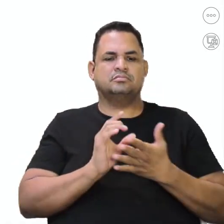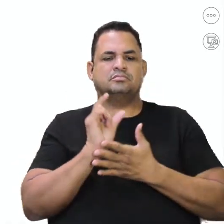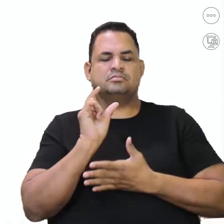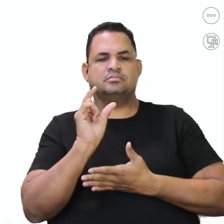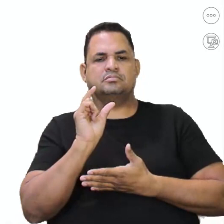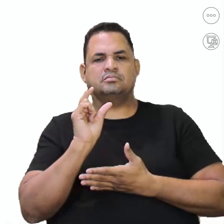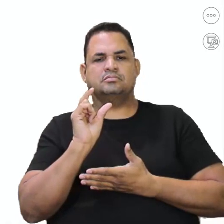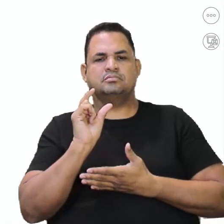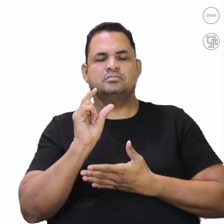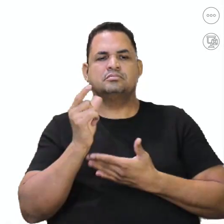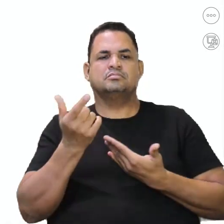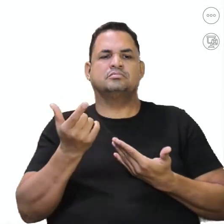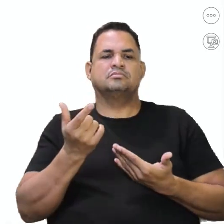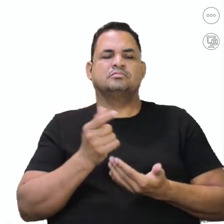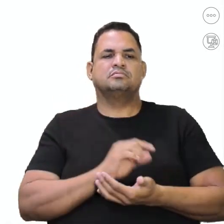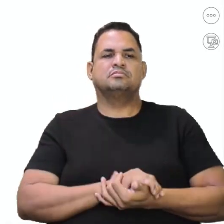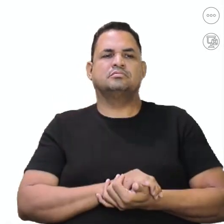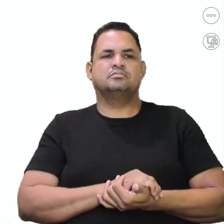palavras